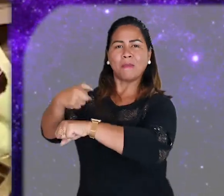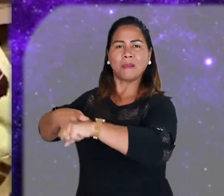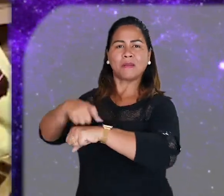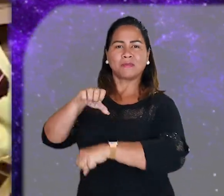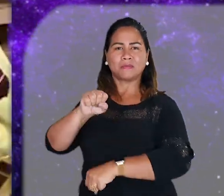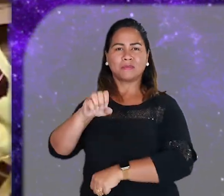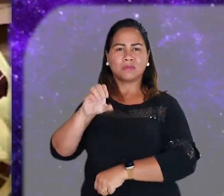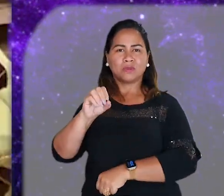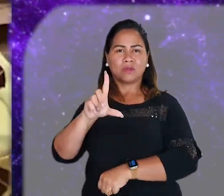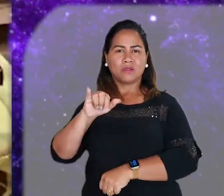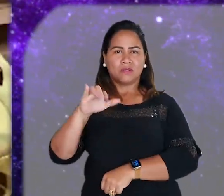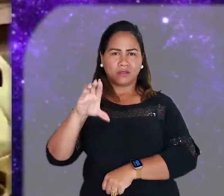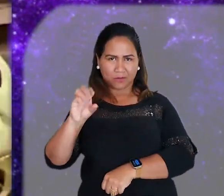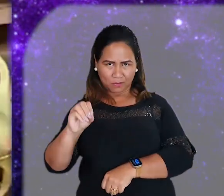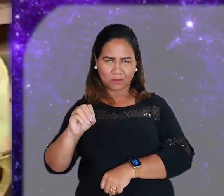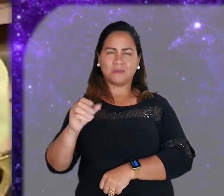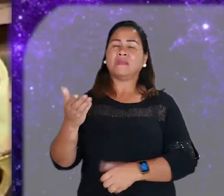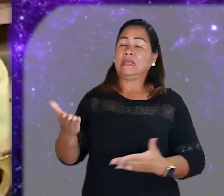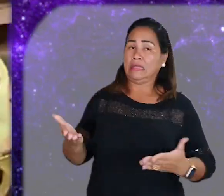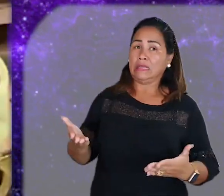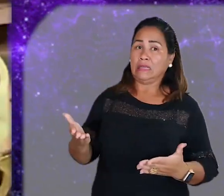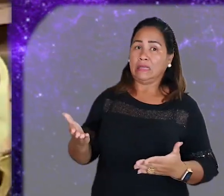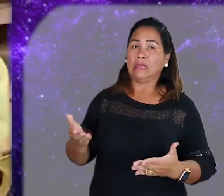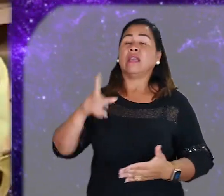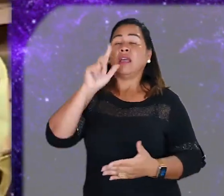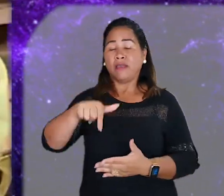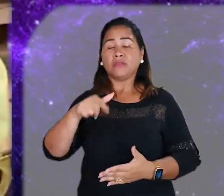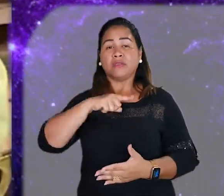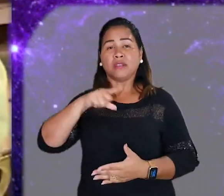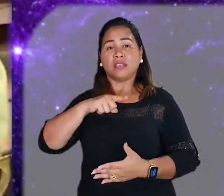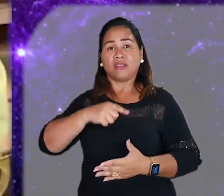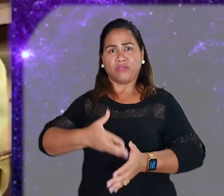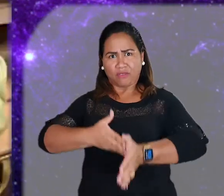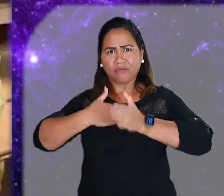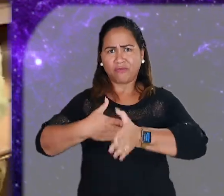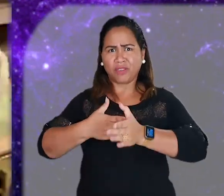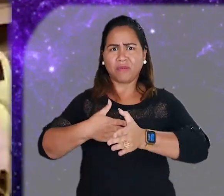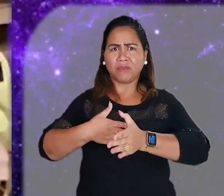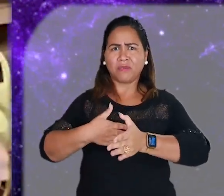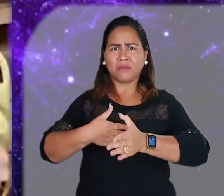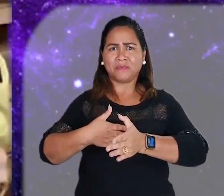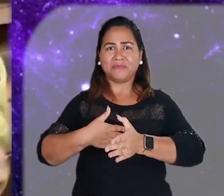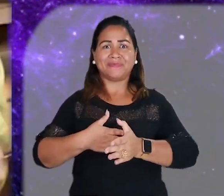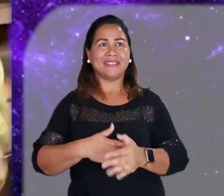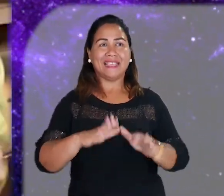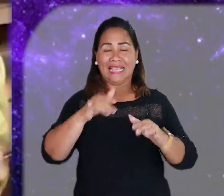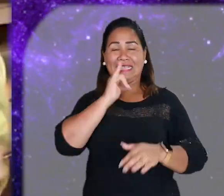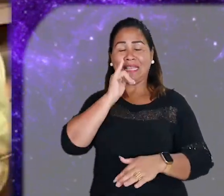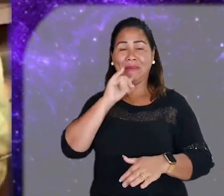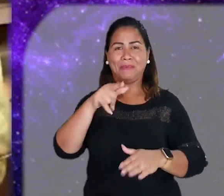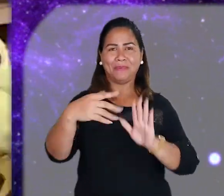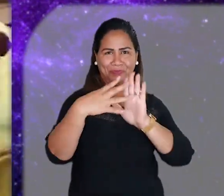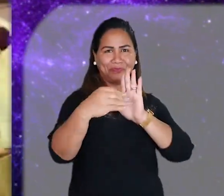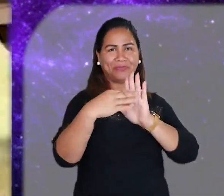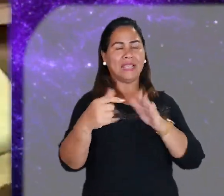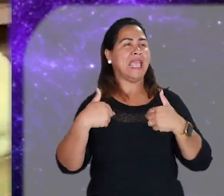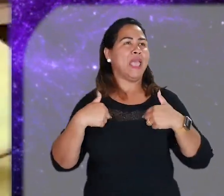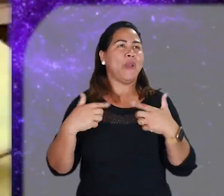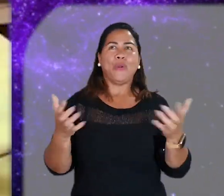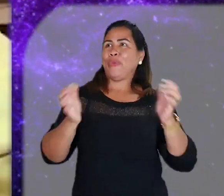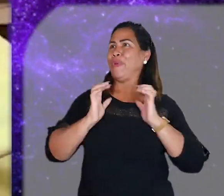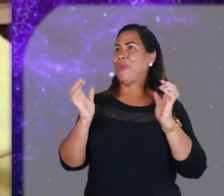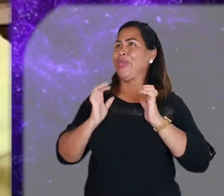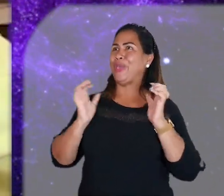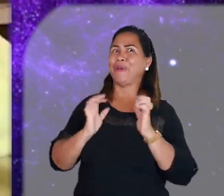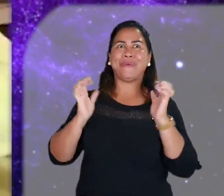para gasoso metaforicamente falando é um processo onde você precisa manter a consistência por isso que se você falar